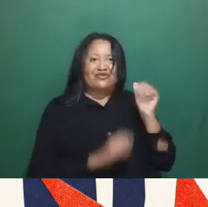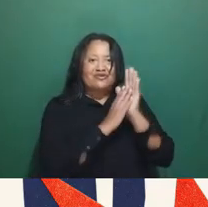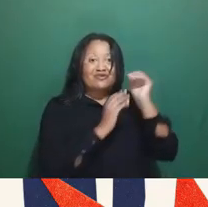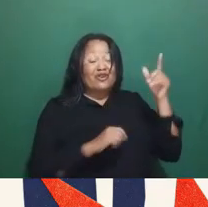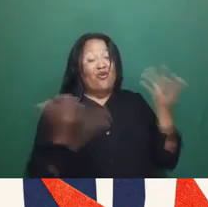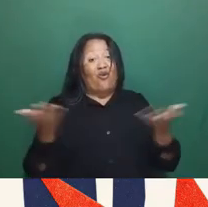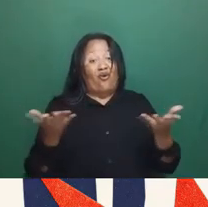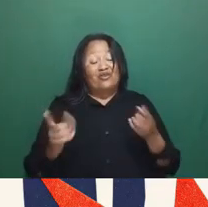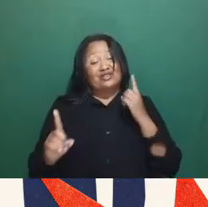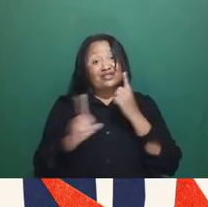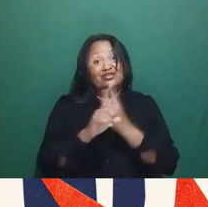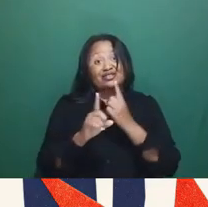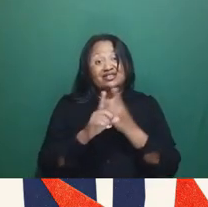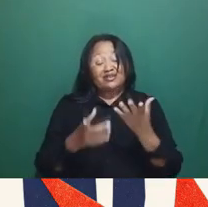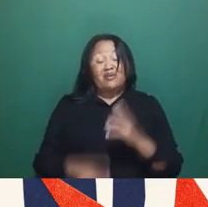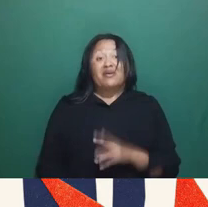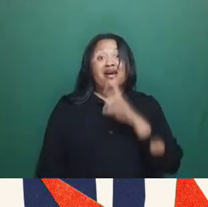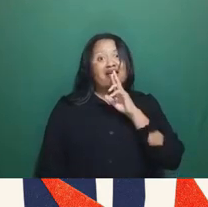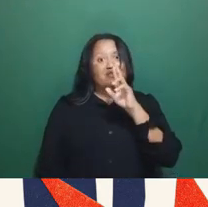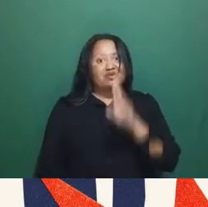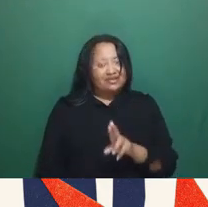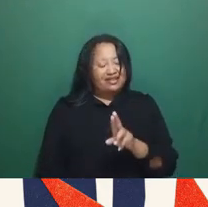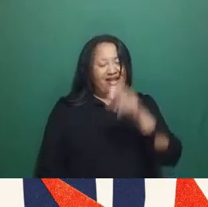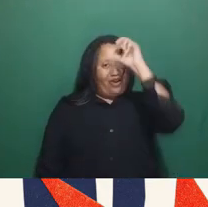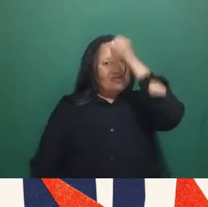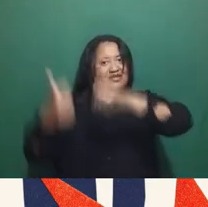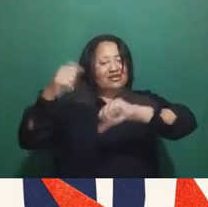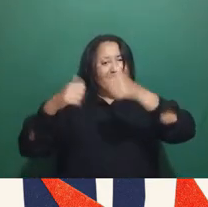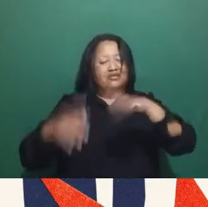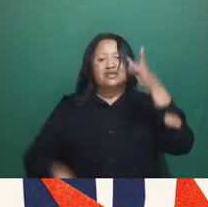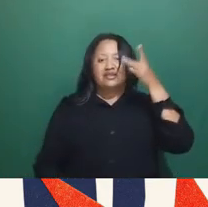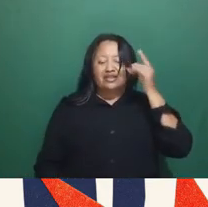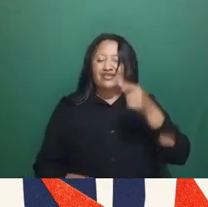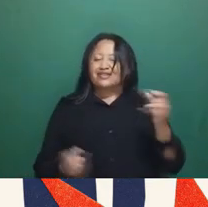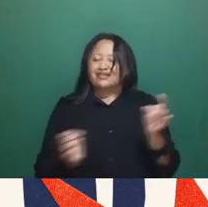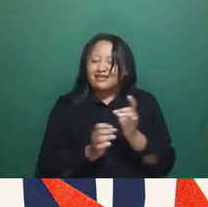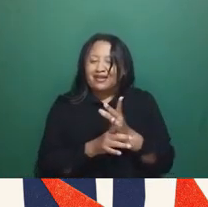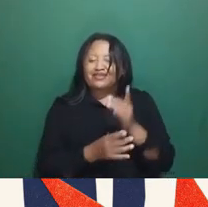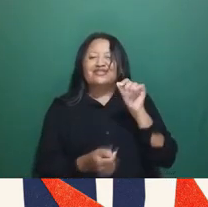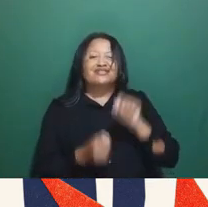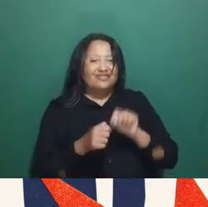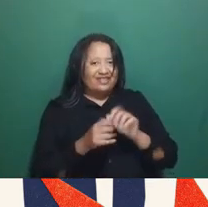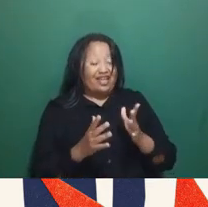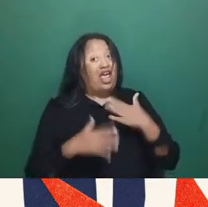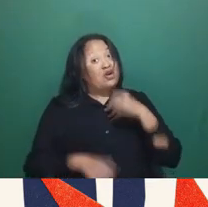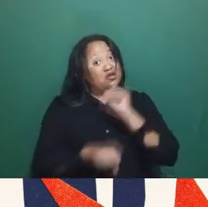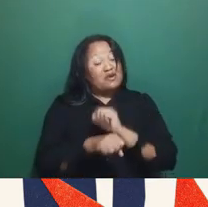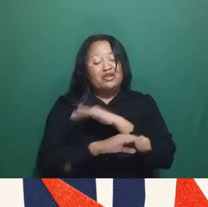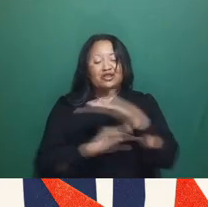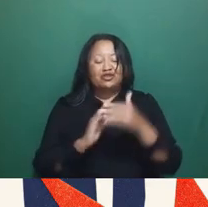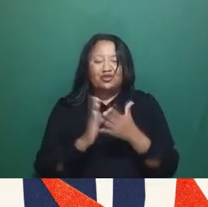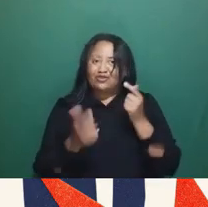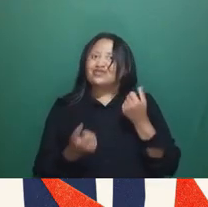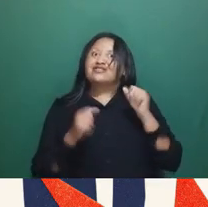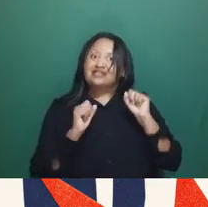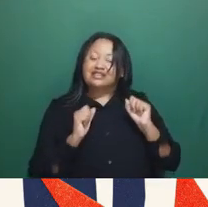se encontrando para resolver o simulado presencial que vocês acabaram de fazer e eu espero que todos tenham saído super bem esse